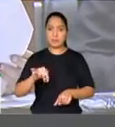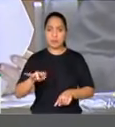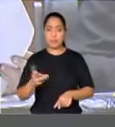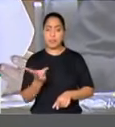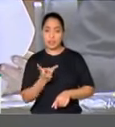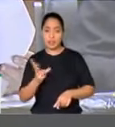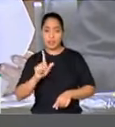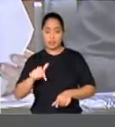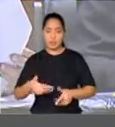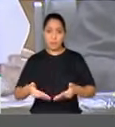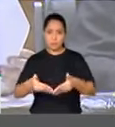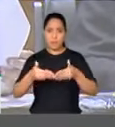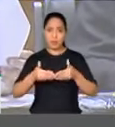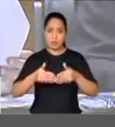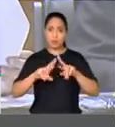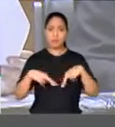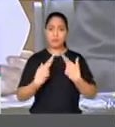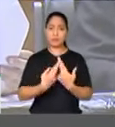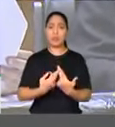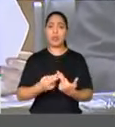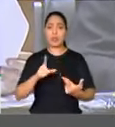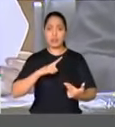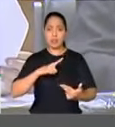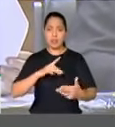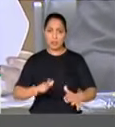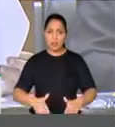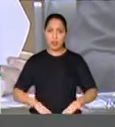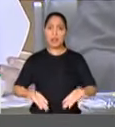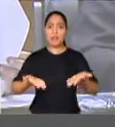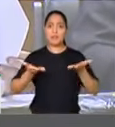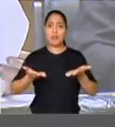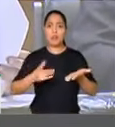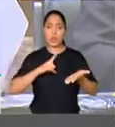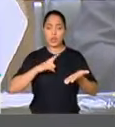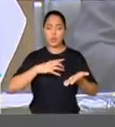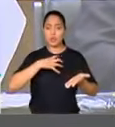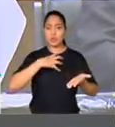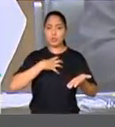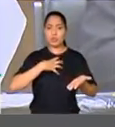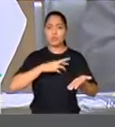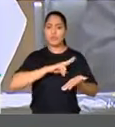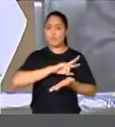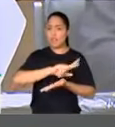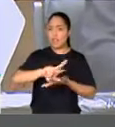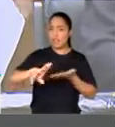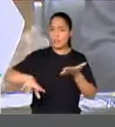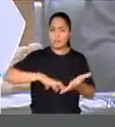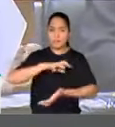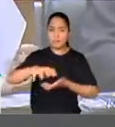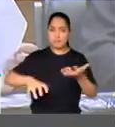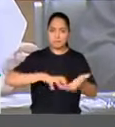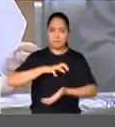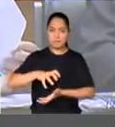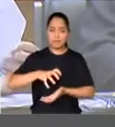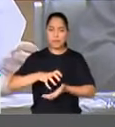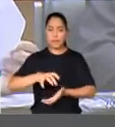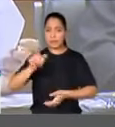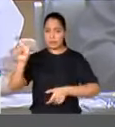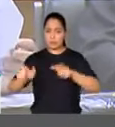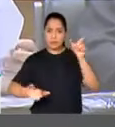a denominação de Levante de Stonewall, a história registrou uma série de manifestações de membros da